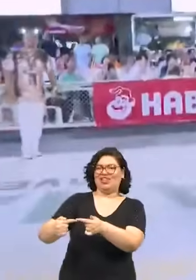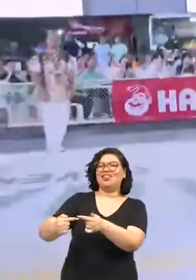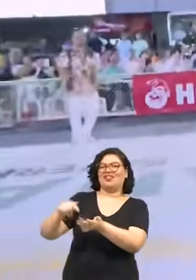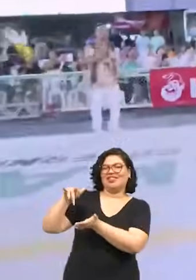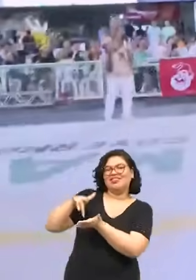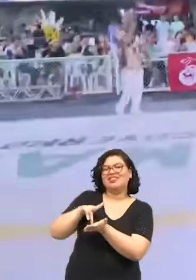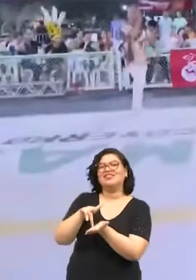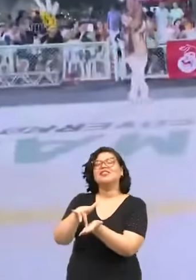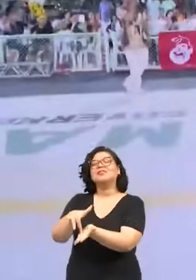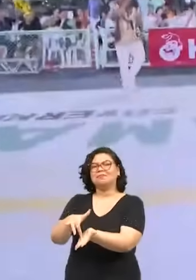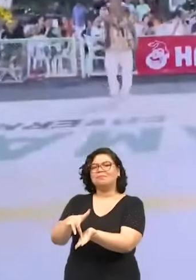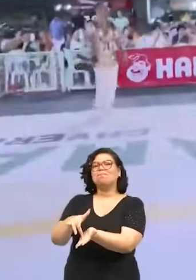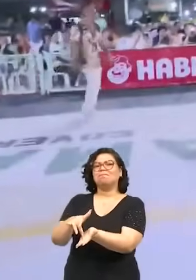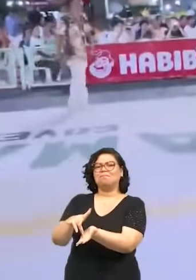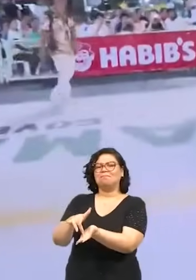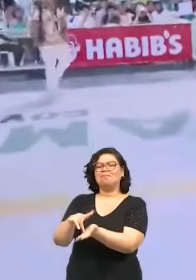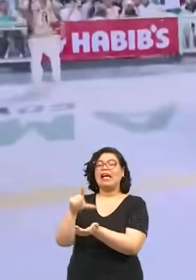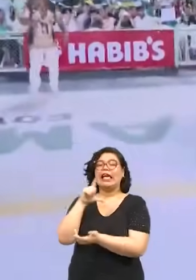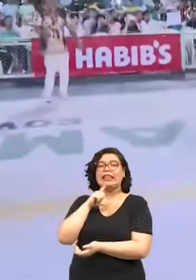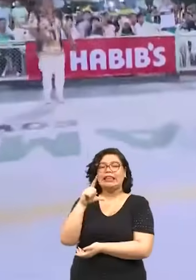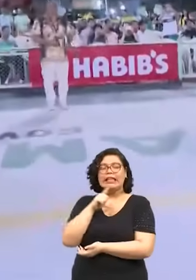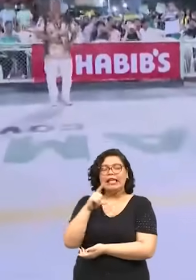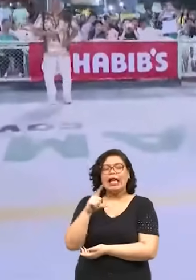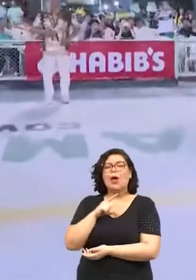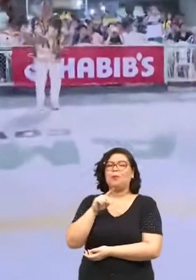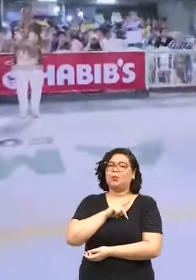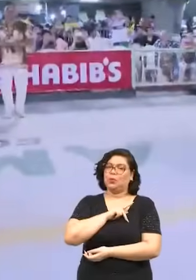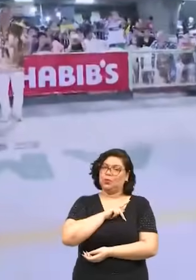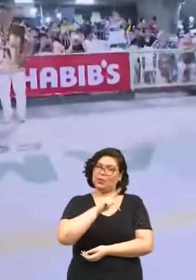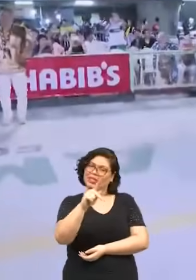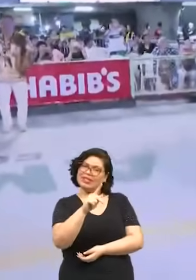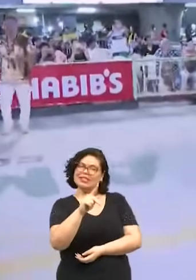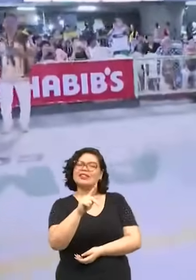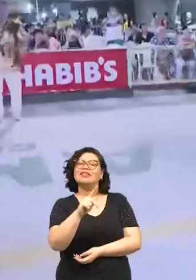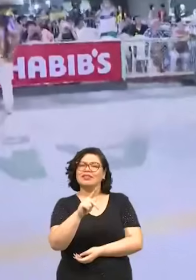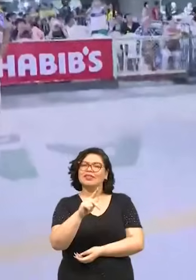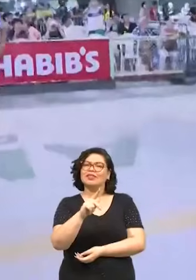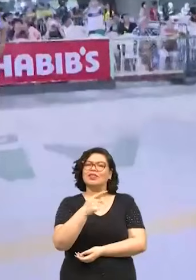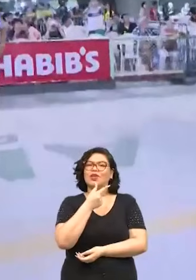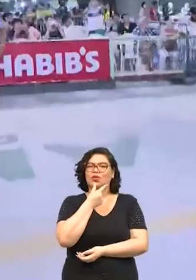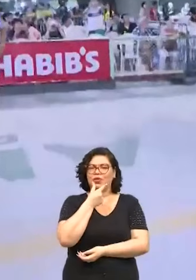de Cigano. Temos aí o nosso presidente de honra, o